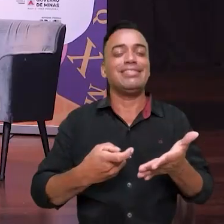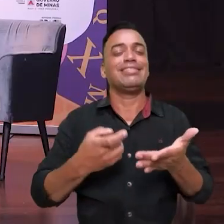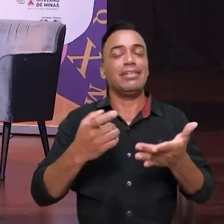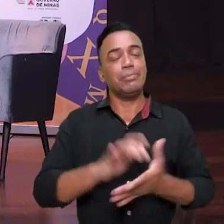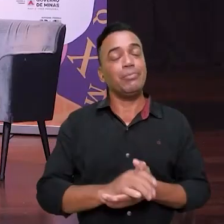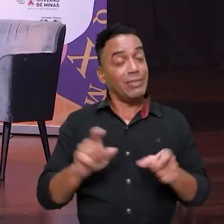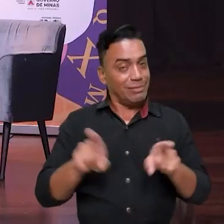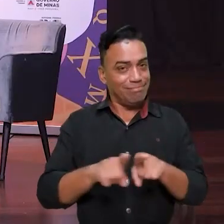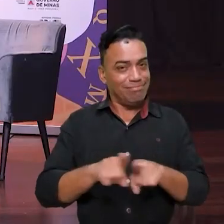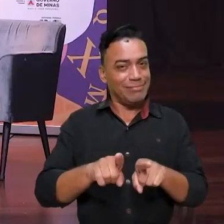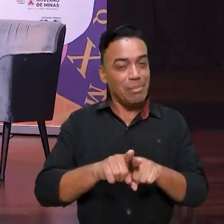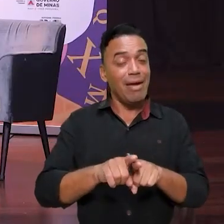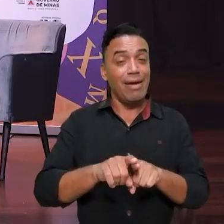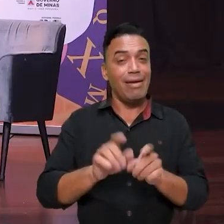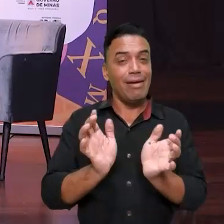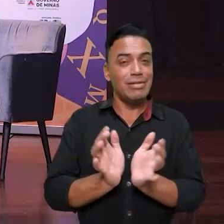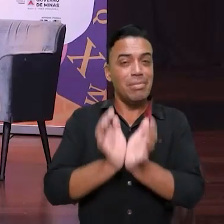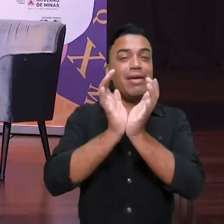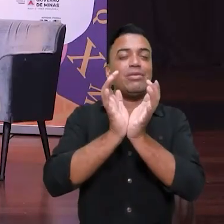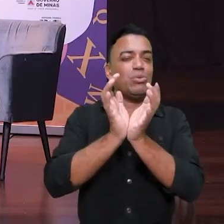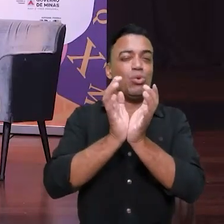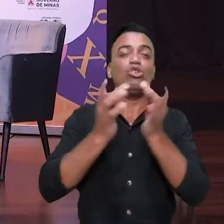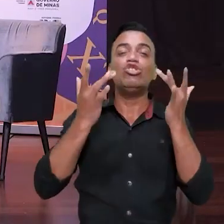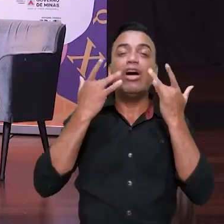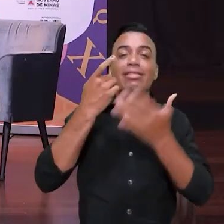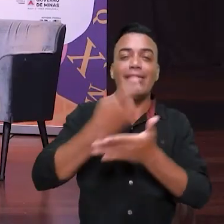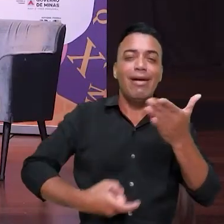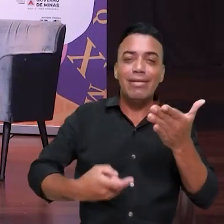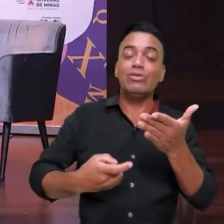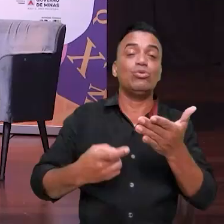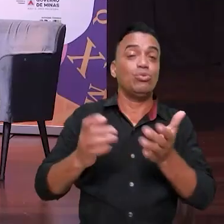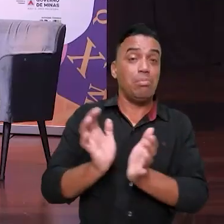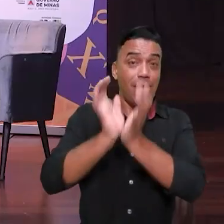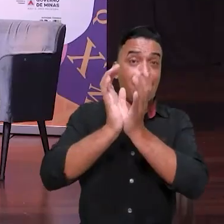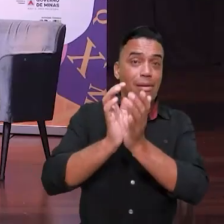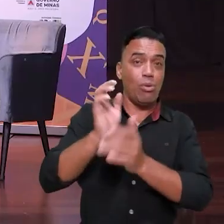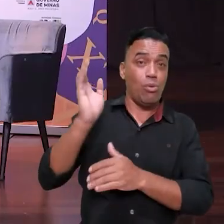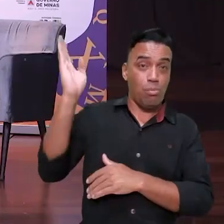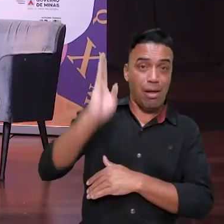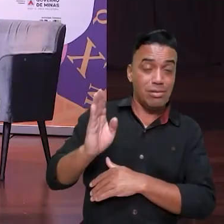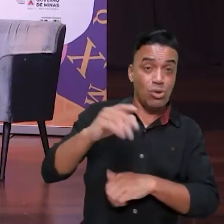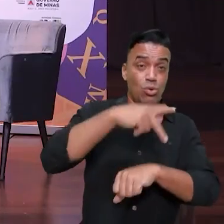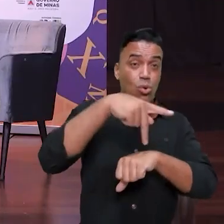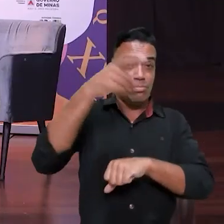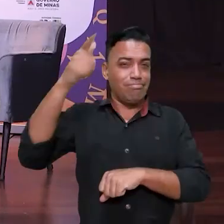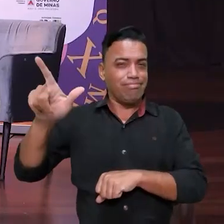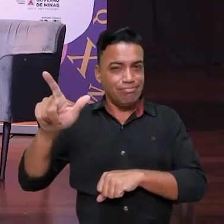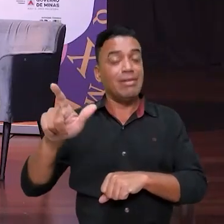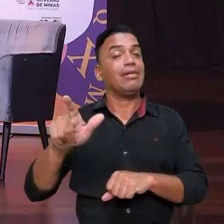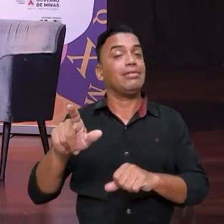e recebendo, pela dramaturgia, prêmios nacionais e internacionais, em uma trajetória que